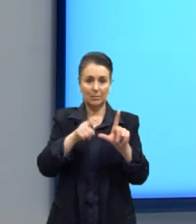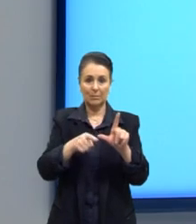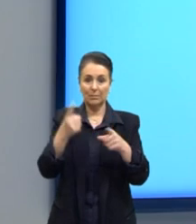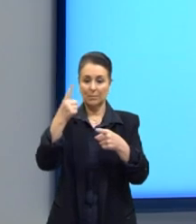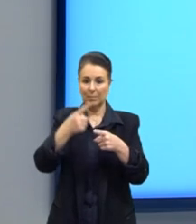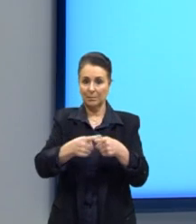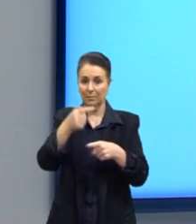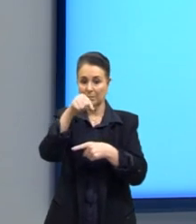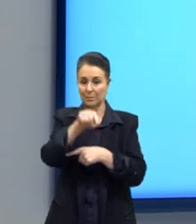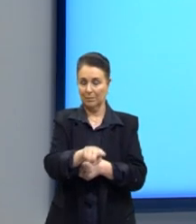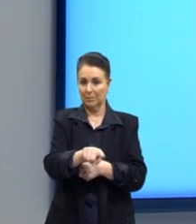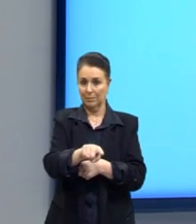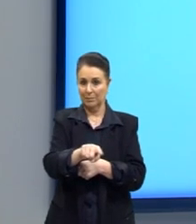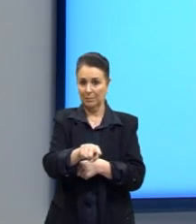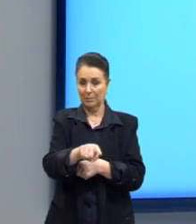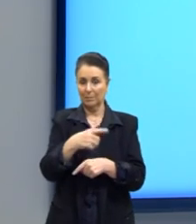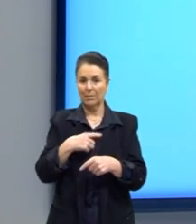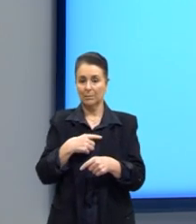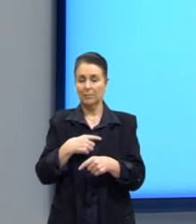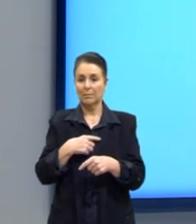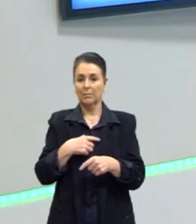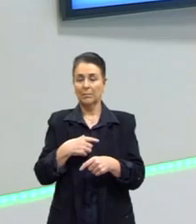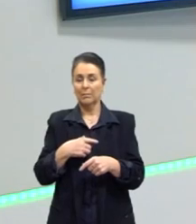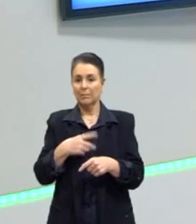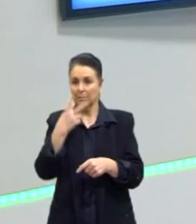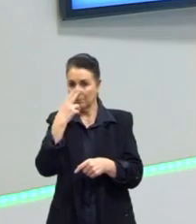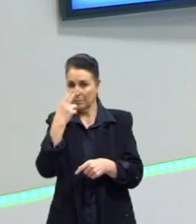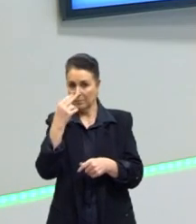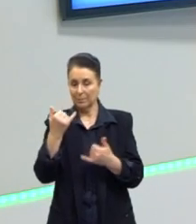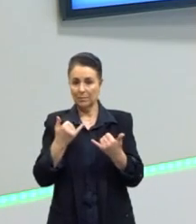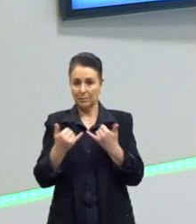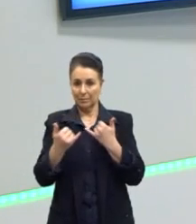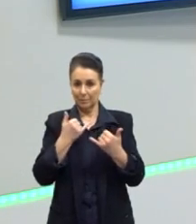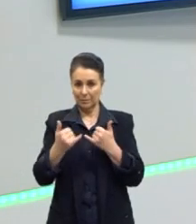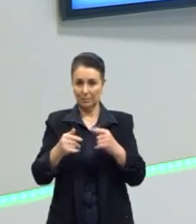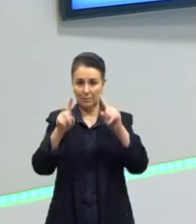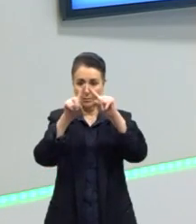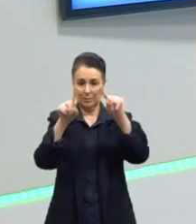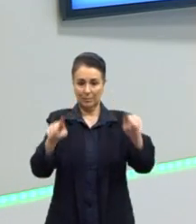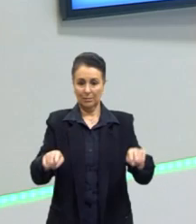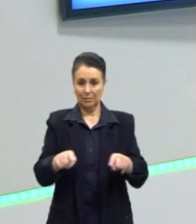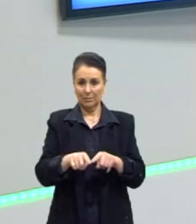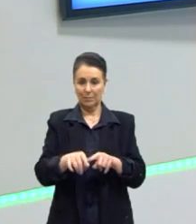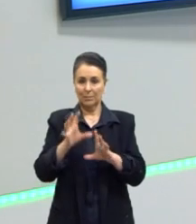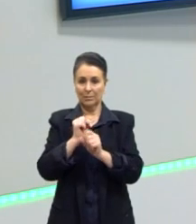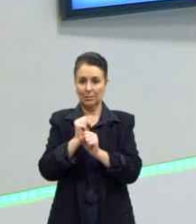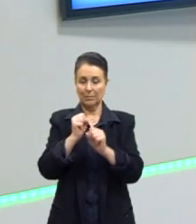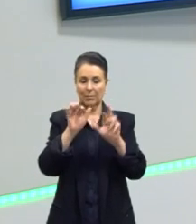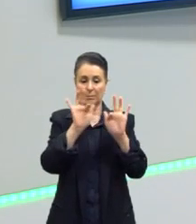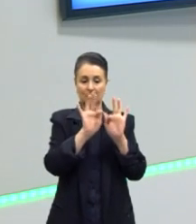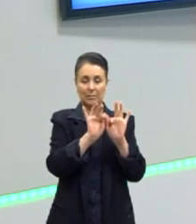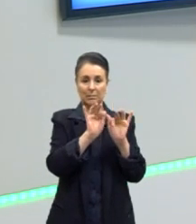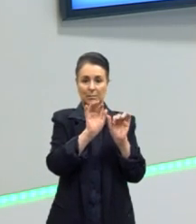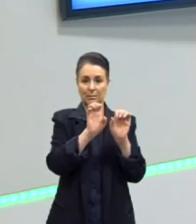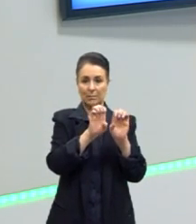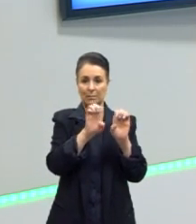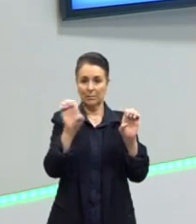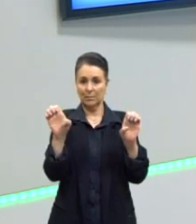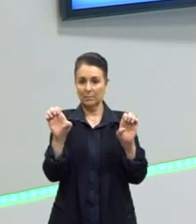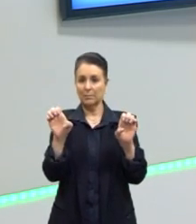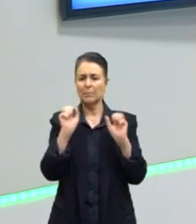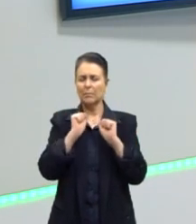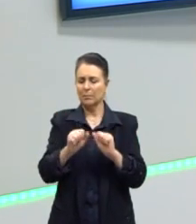então assim como nós vimos no exemplo da equação trigonométrica a gente possui infinitas soluções